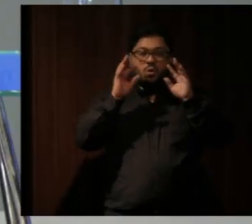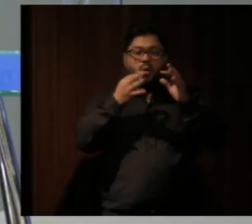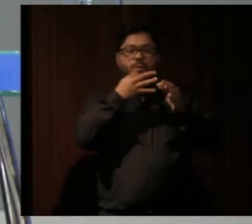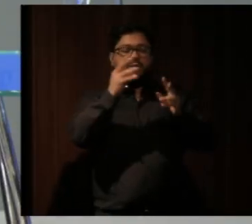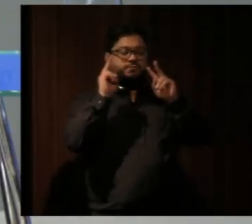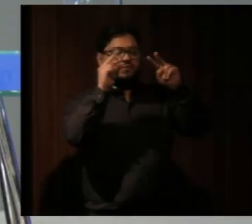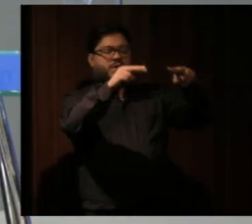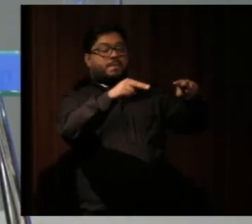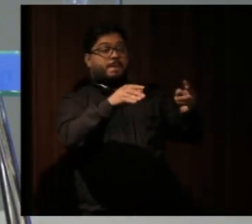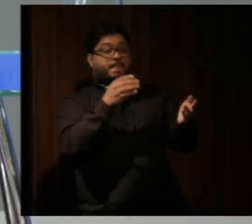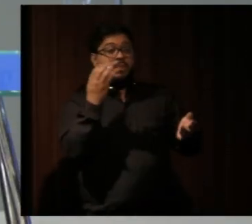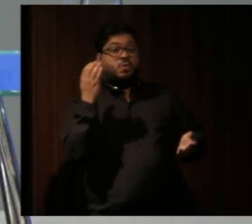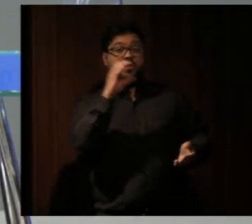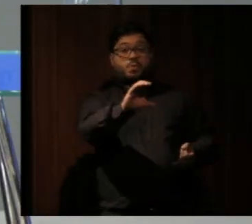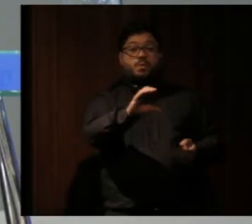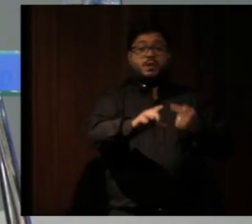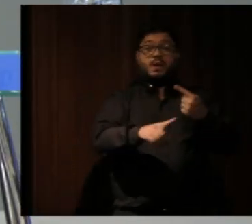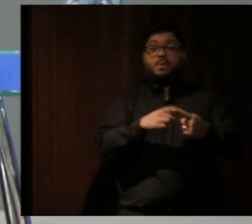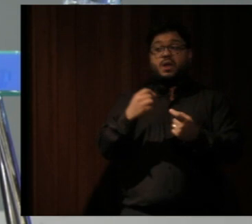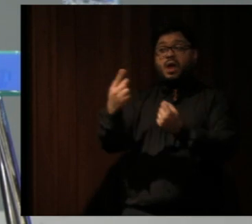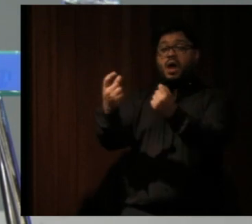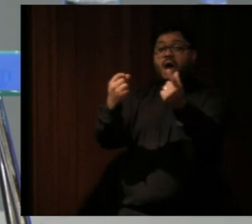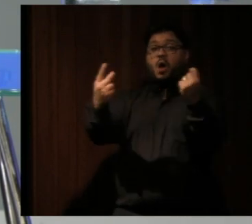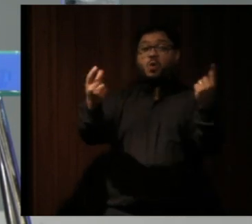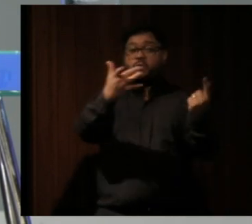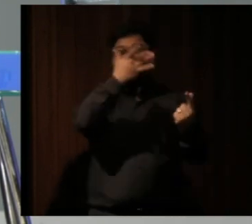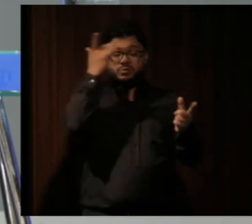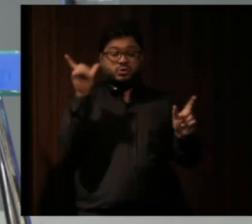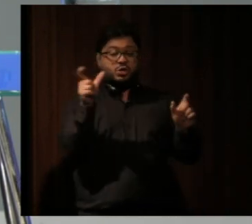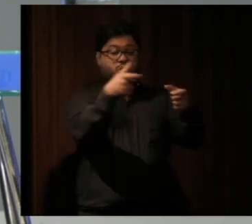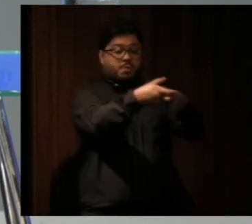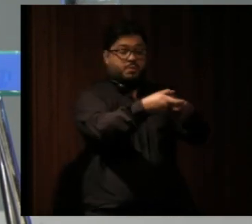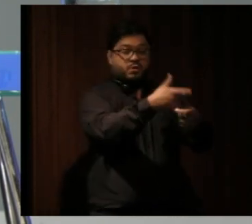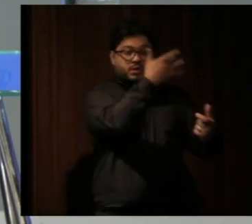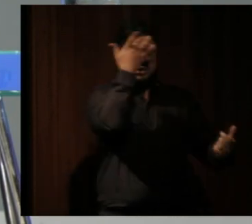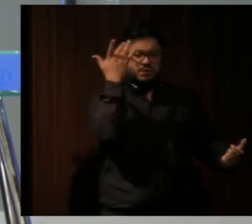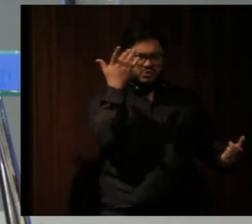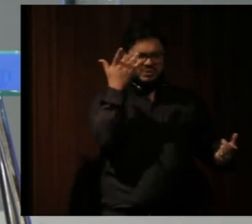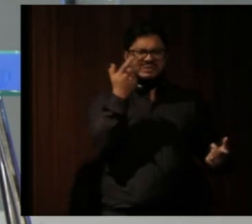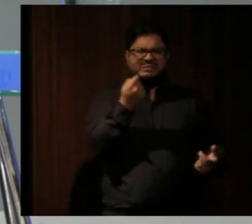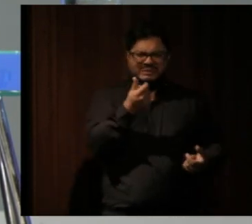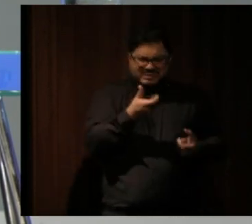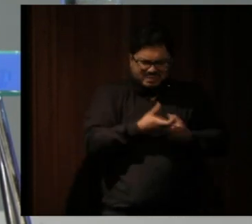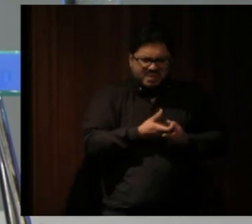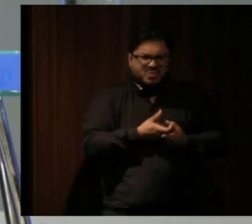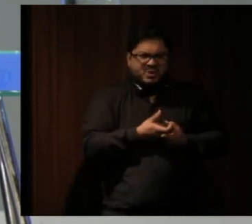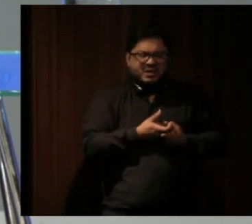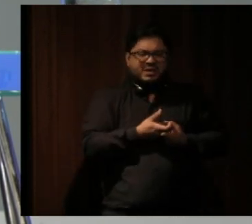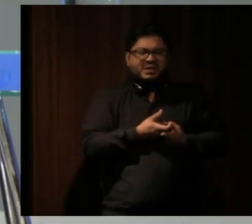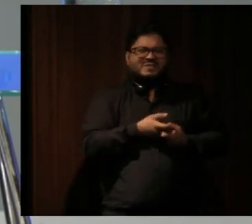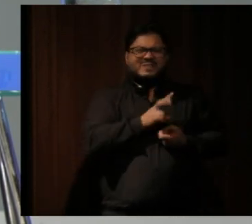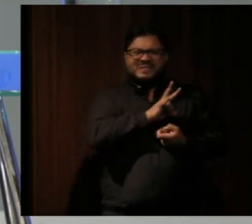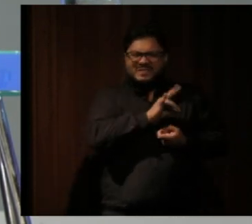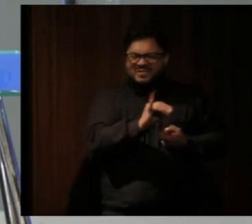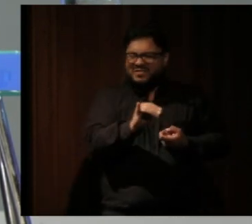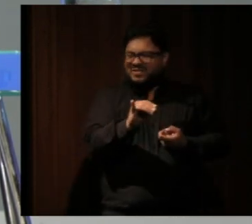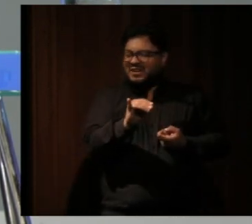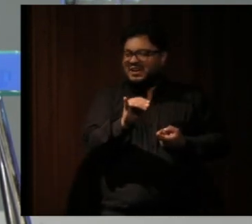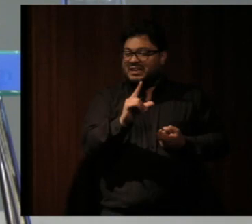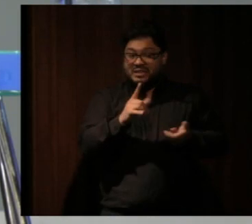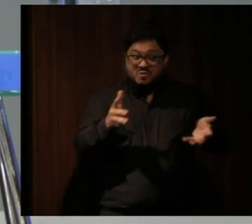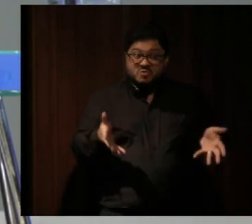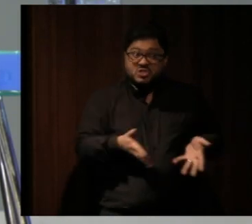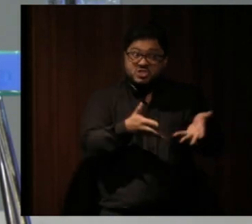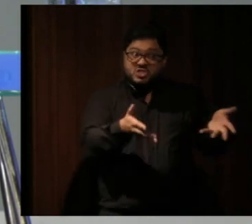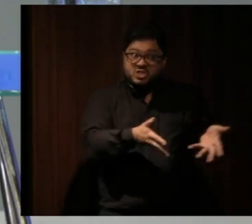a gente não publica porque para algumas pessoas e uma minoria das pessoas bem minoria aquilo vai gerar um estímulo